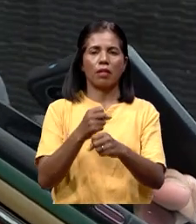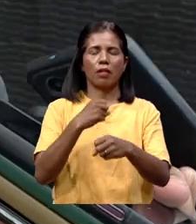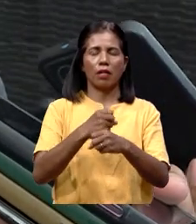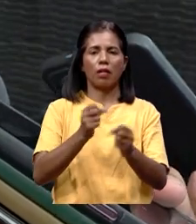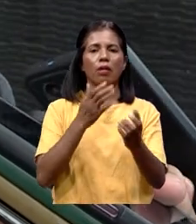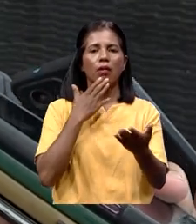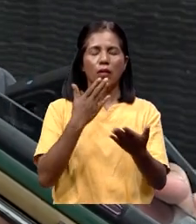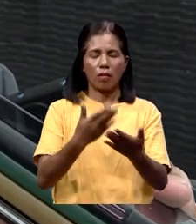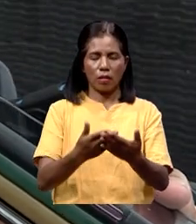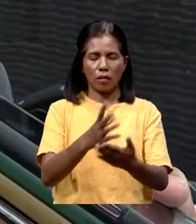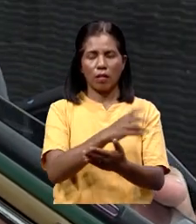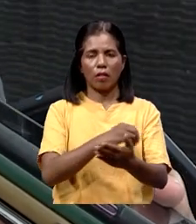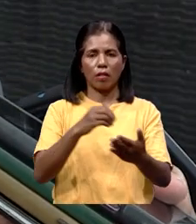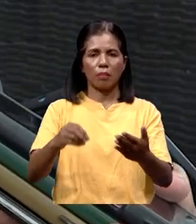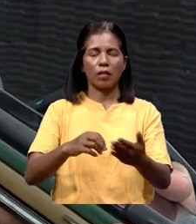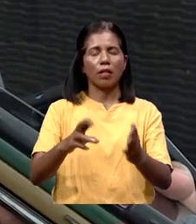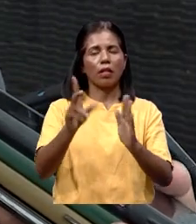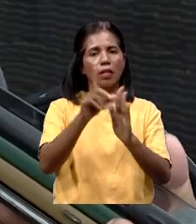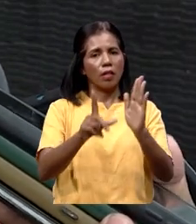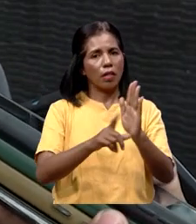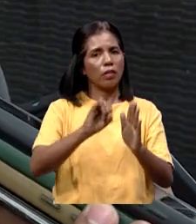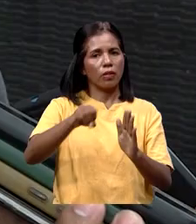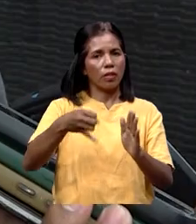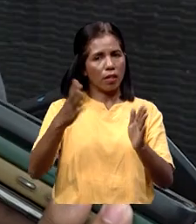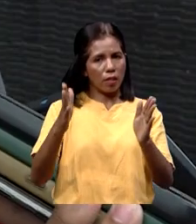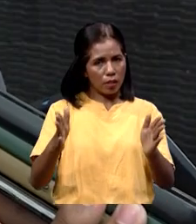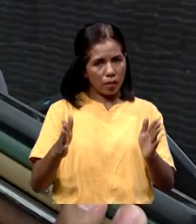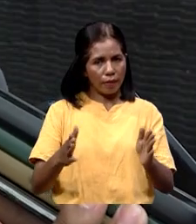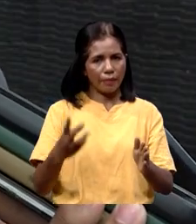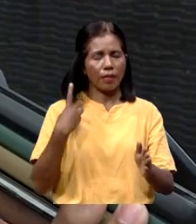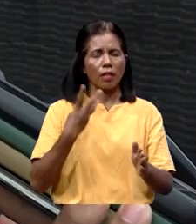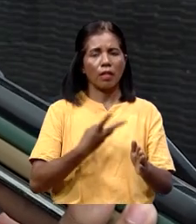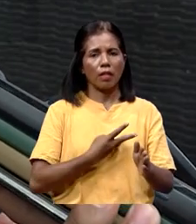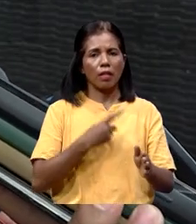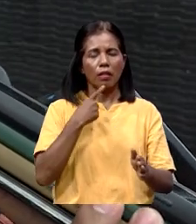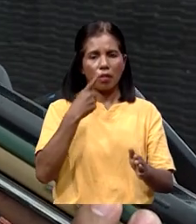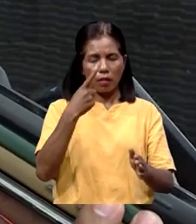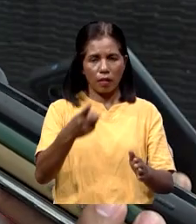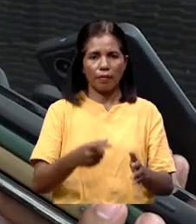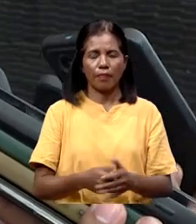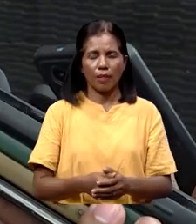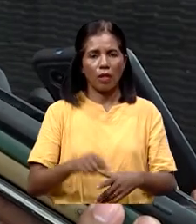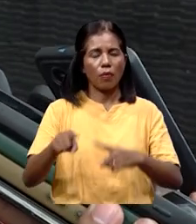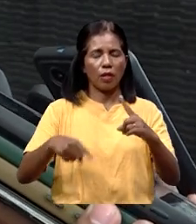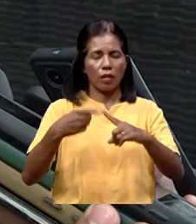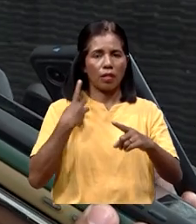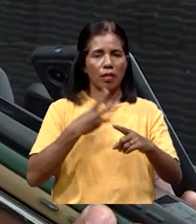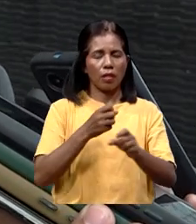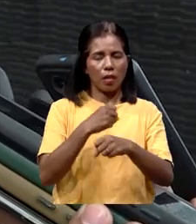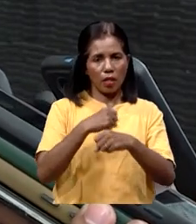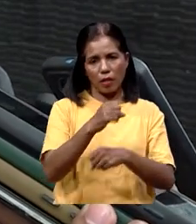dia kodiko etik jornalismo nian. Itene kodiko etik jornalismo hati eten kata, bangira italo